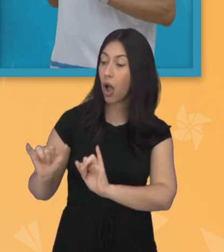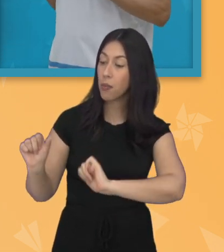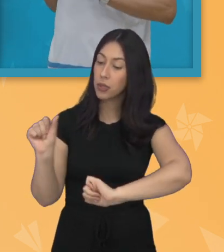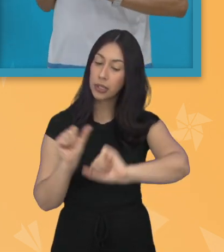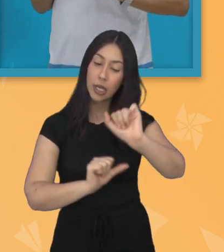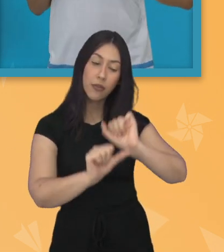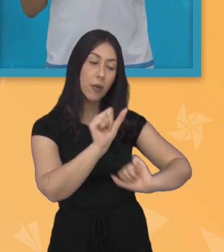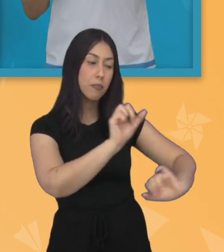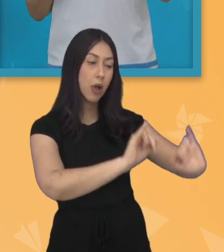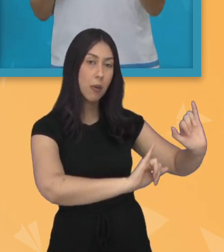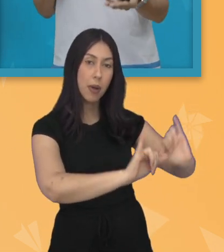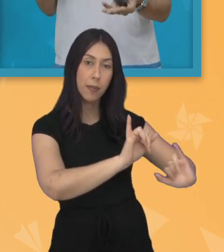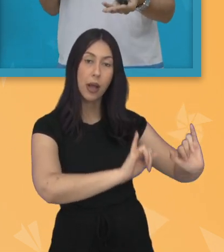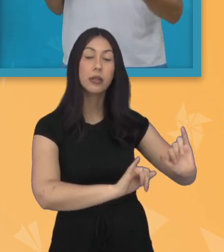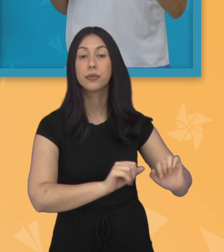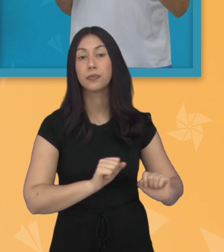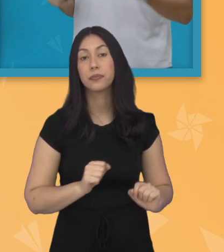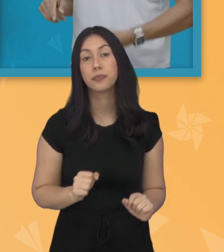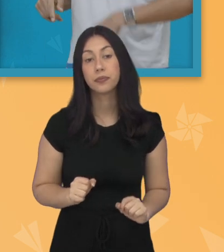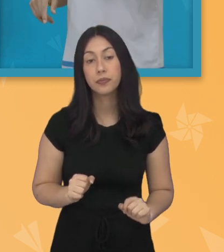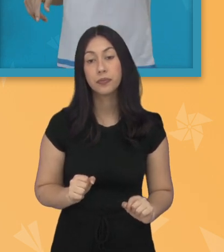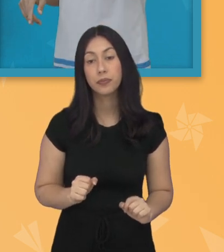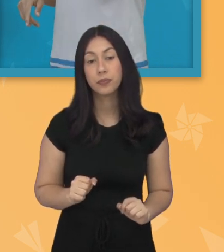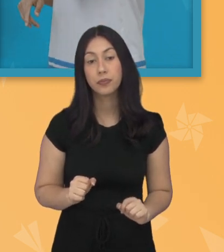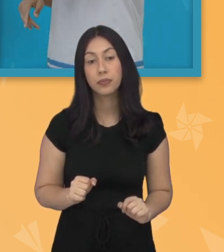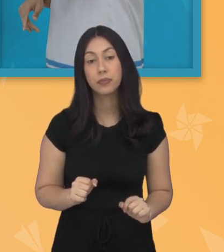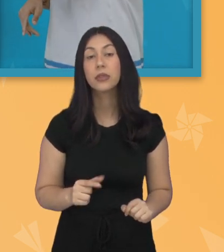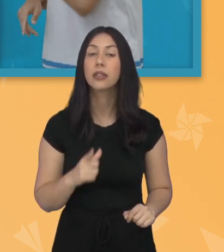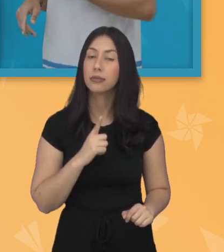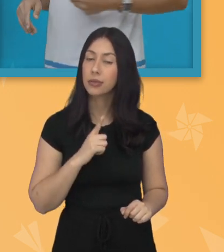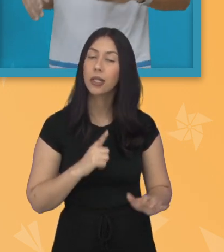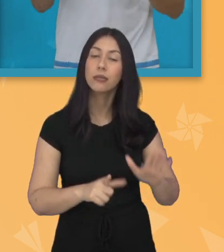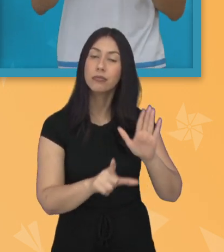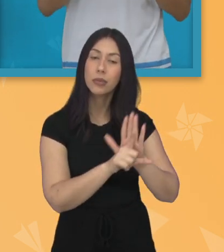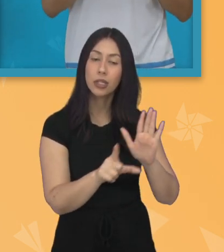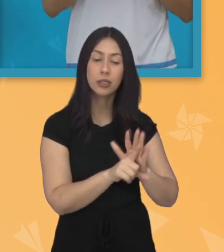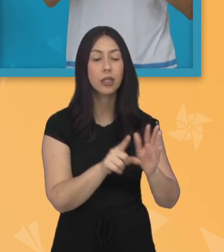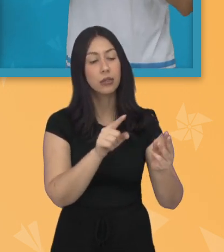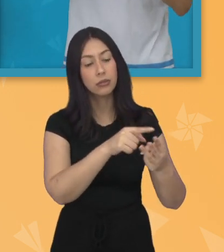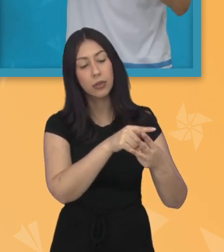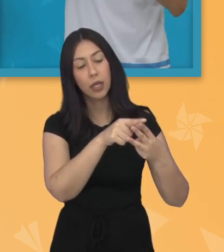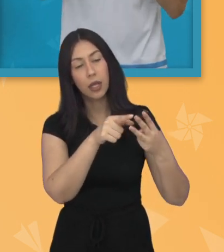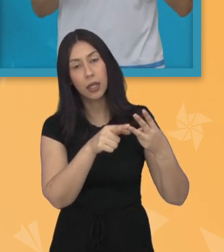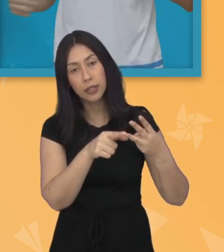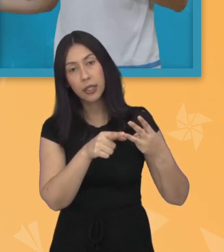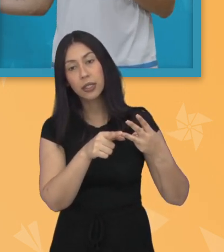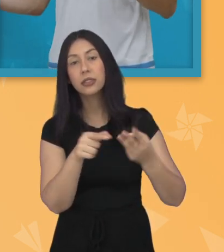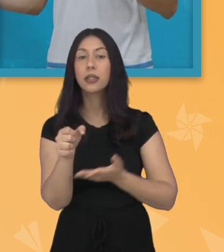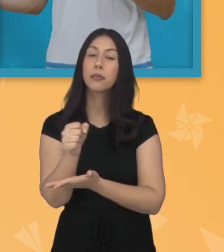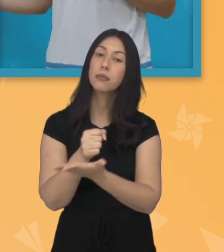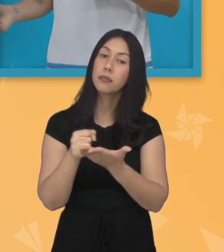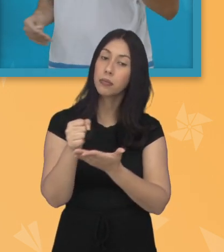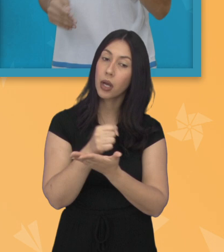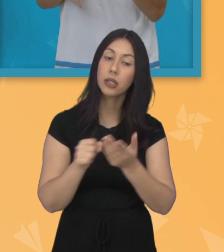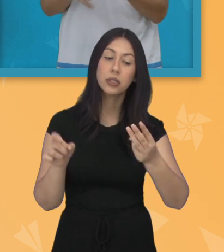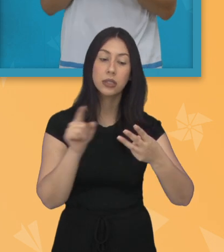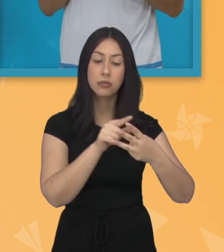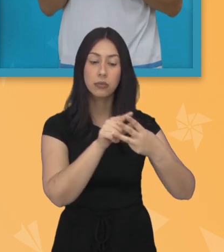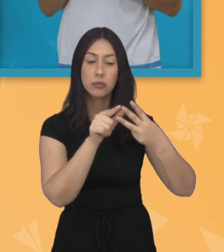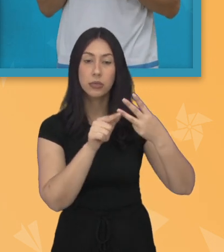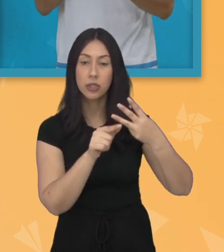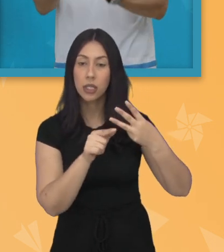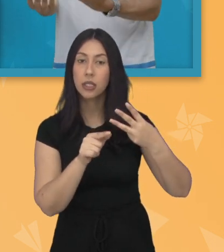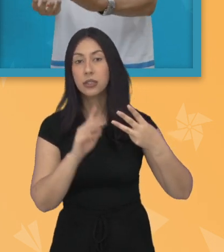química de substâncias envolvidas em reações químicas. As chamadas leis ponderais fundamentam o cálculo estequiométrico. As